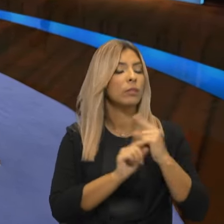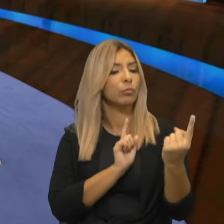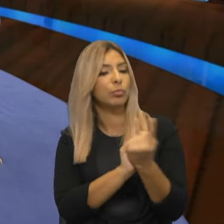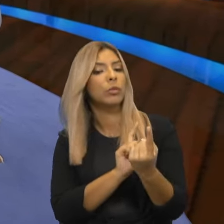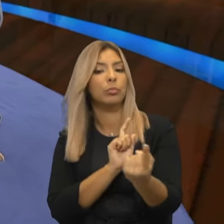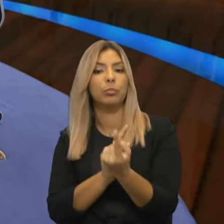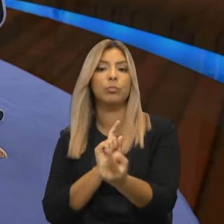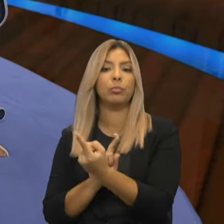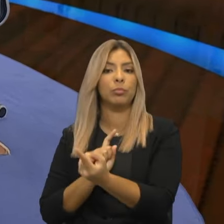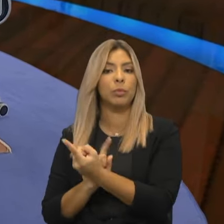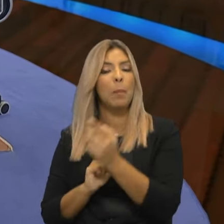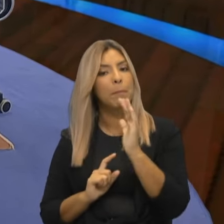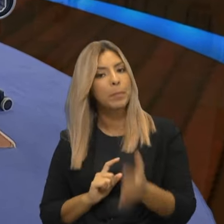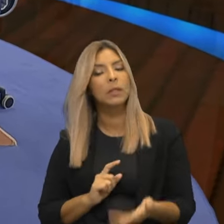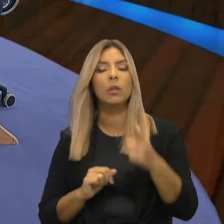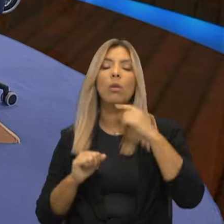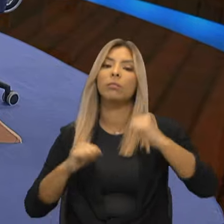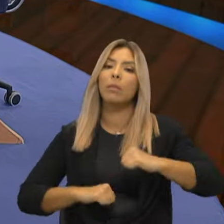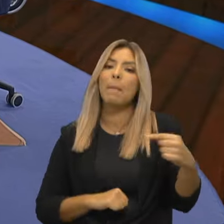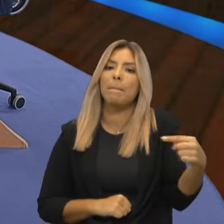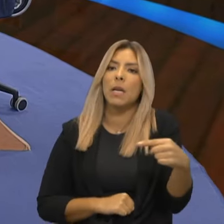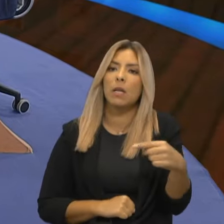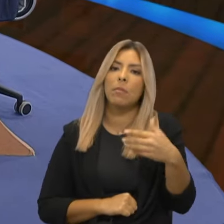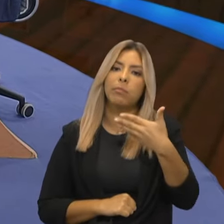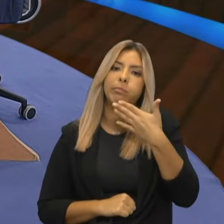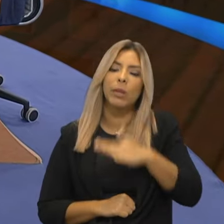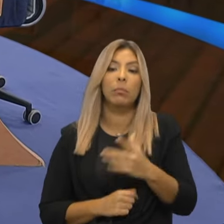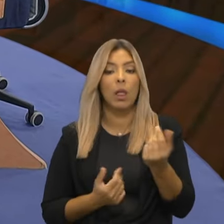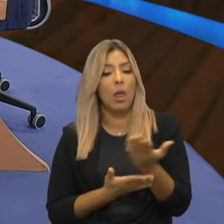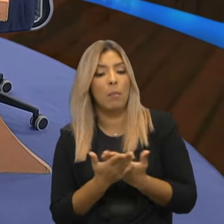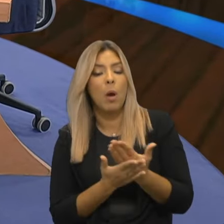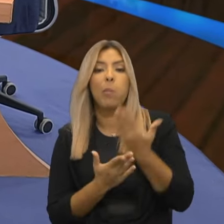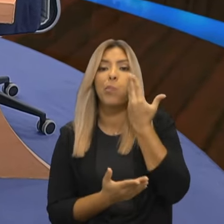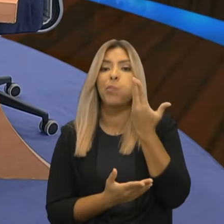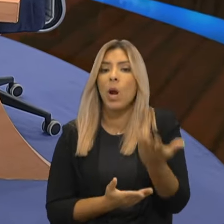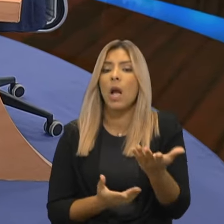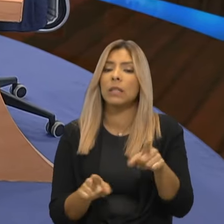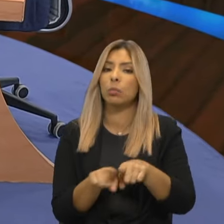consenso mínimo tem que existir. A negociação faz parte da política. E esta